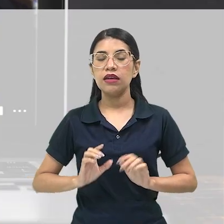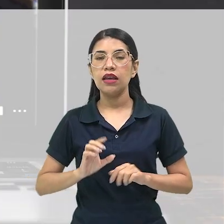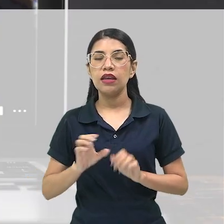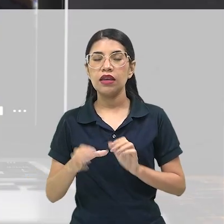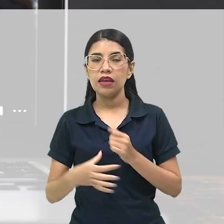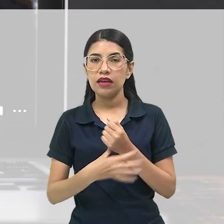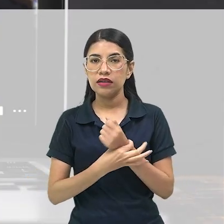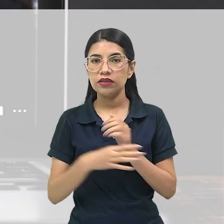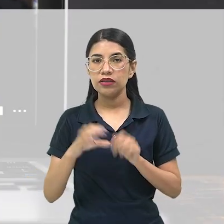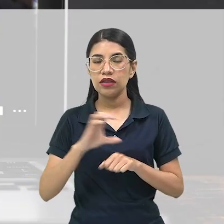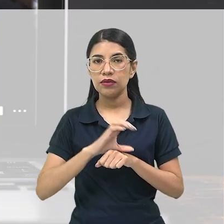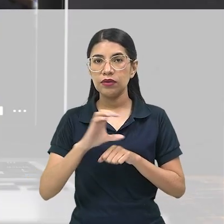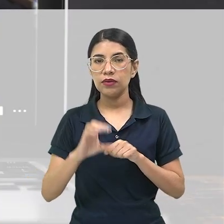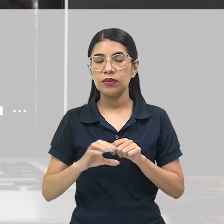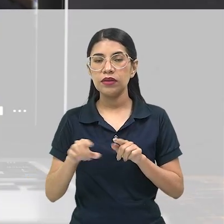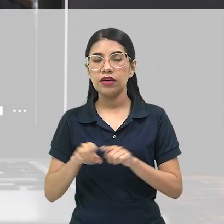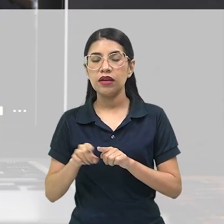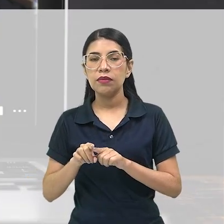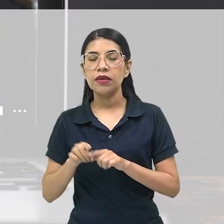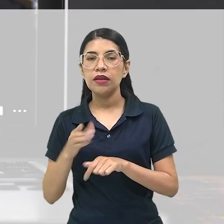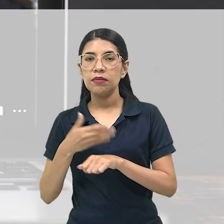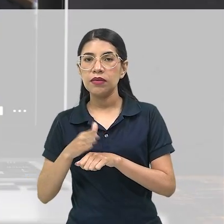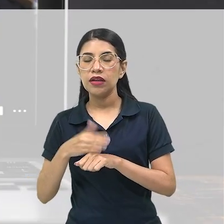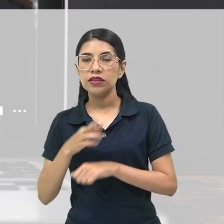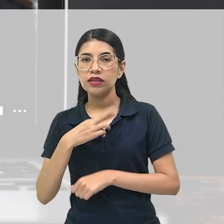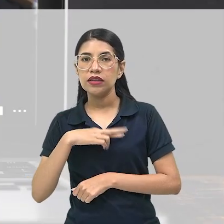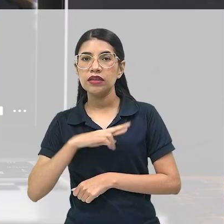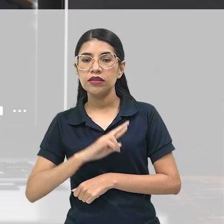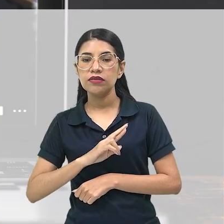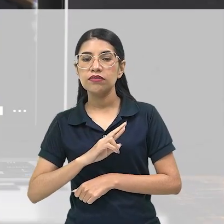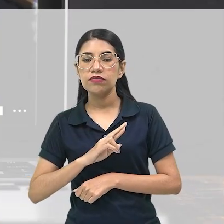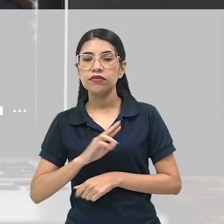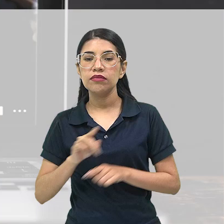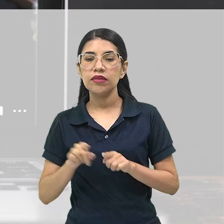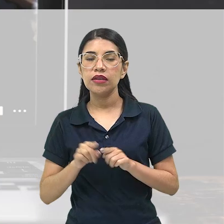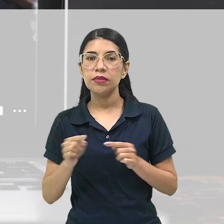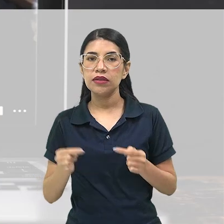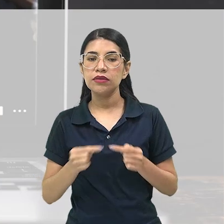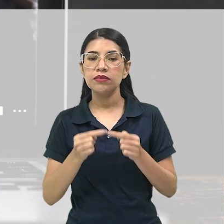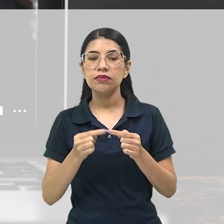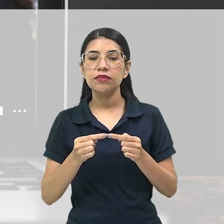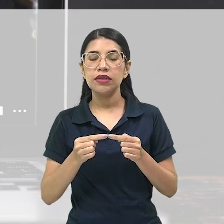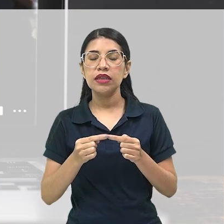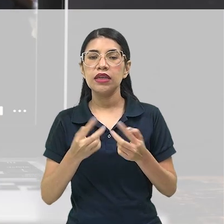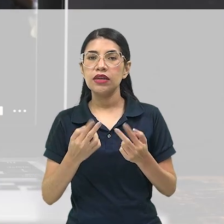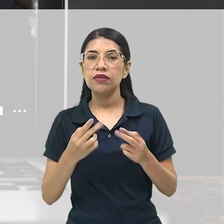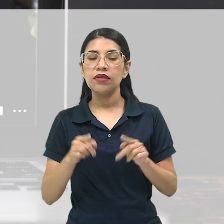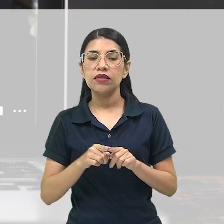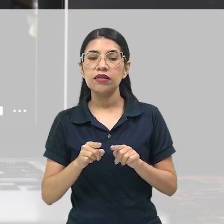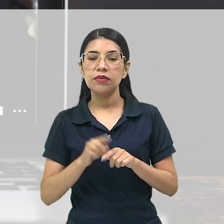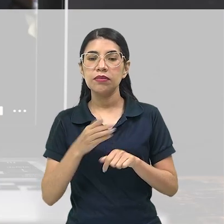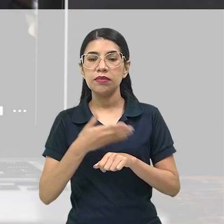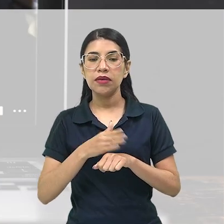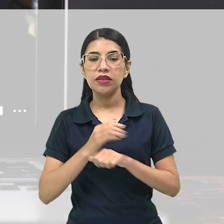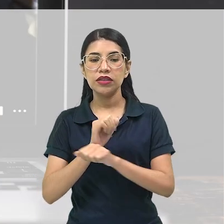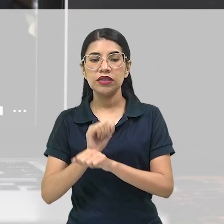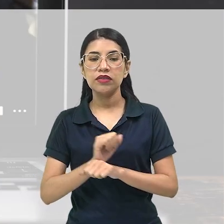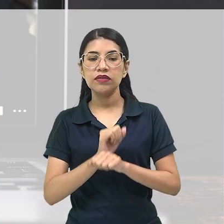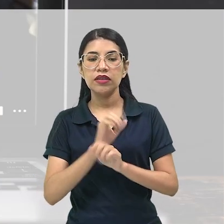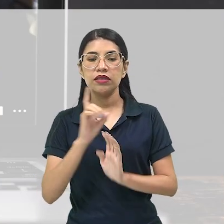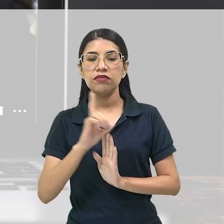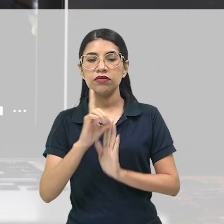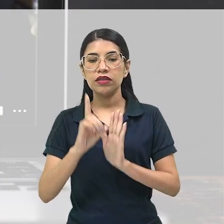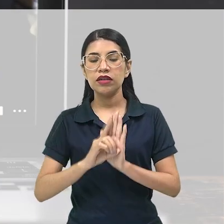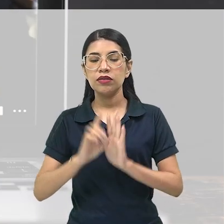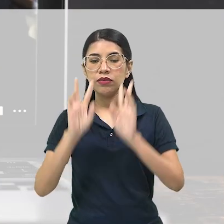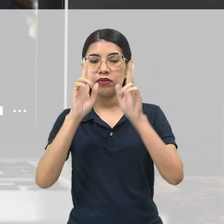Constituição, e o exercício das religiões se coadunam, assim como também o exercício e a defesa dos direitos humanos